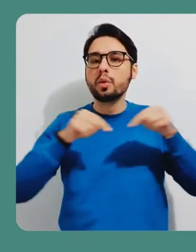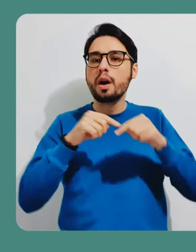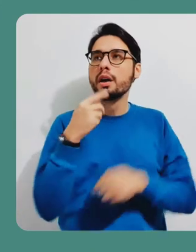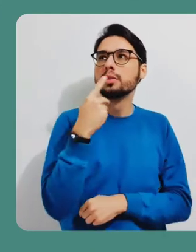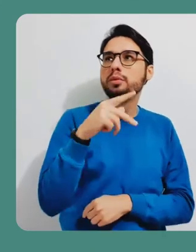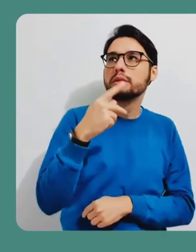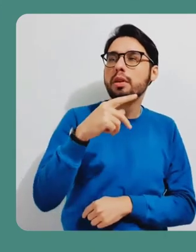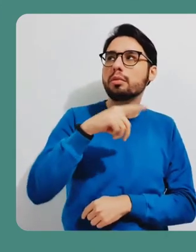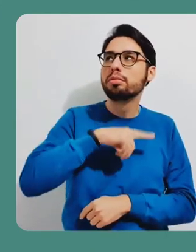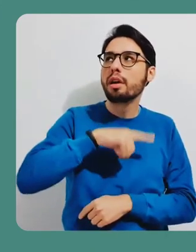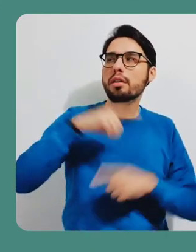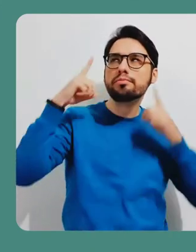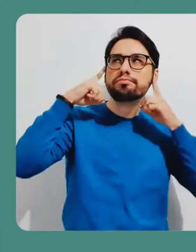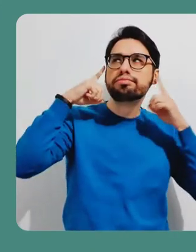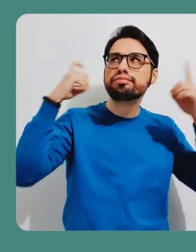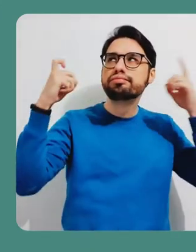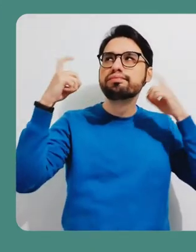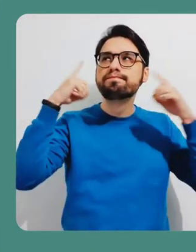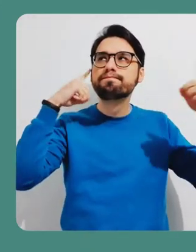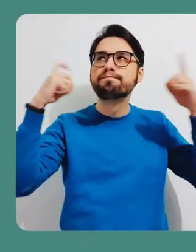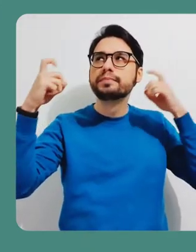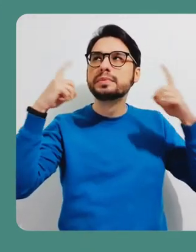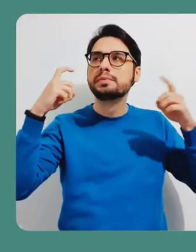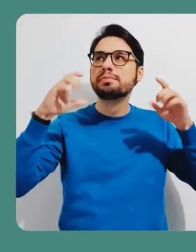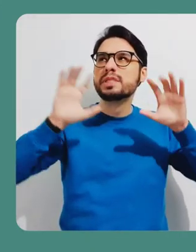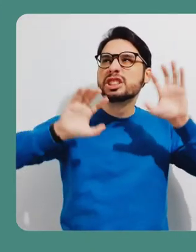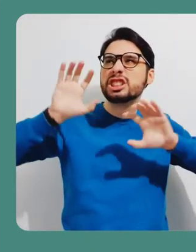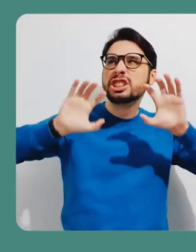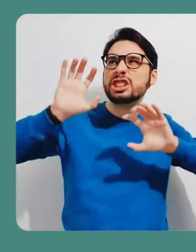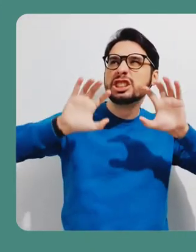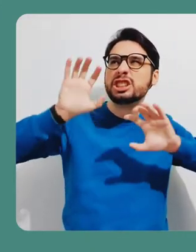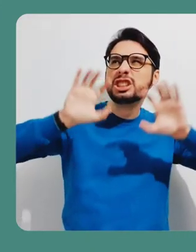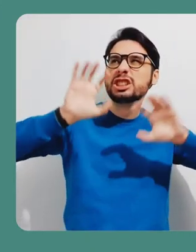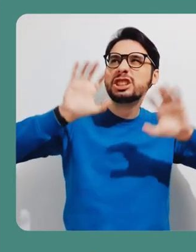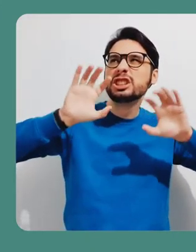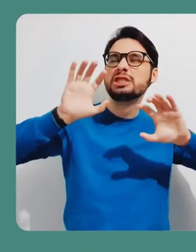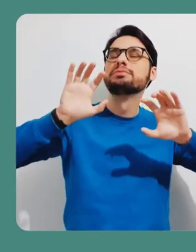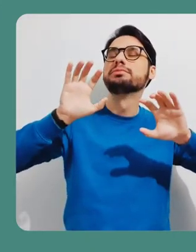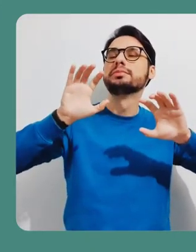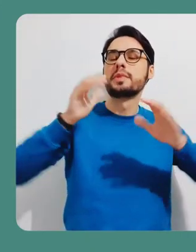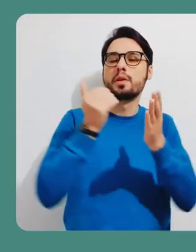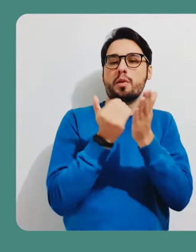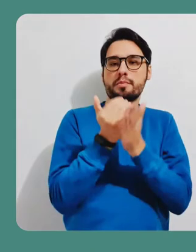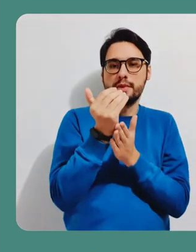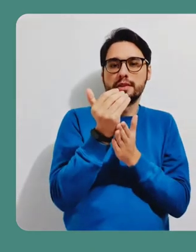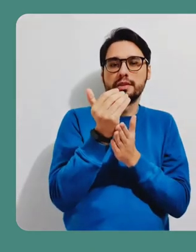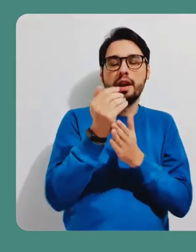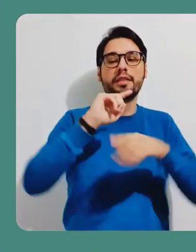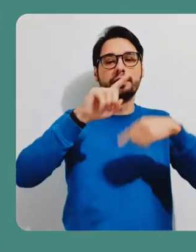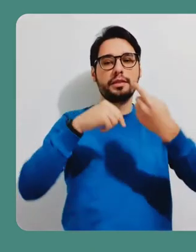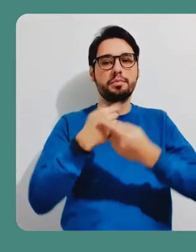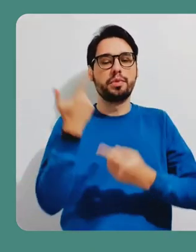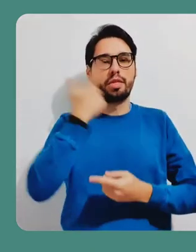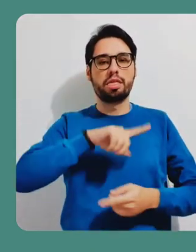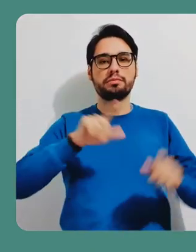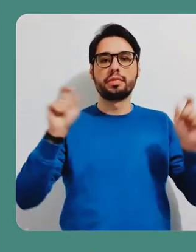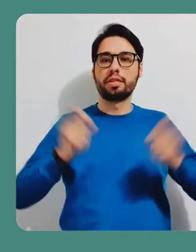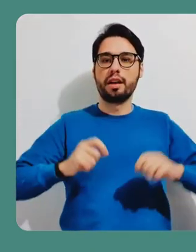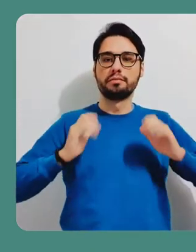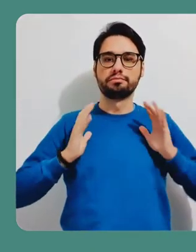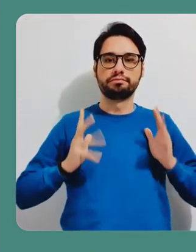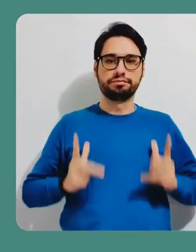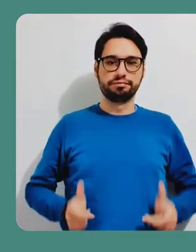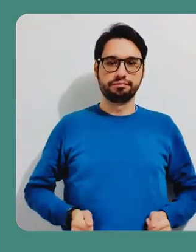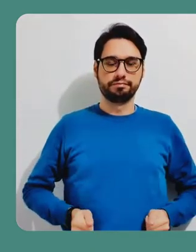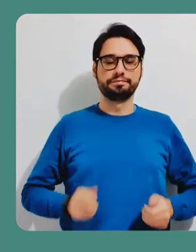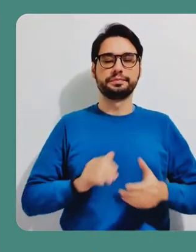do espaço onde você está é a partir desse som que a gente vai fazer essa remoção de ruído e deixar